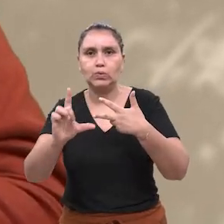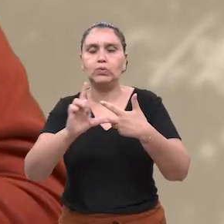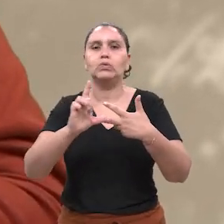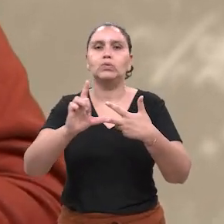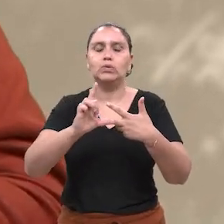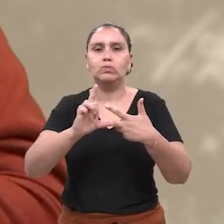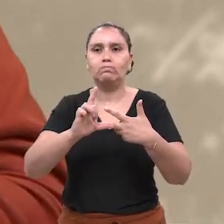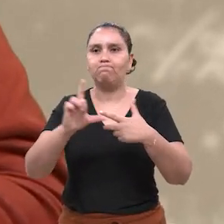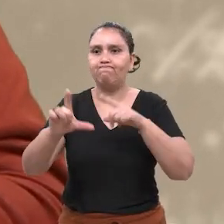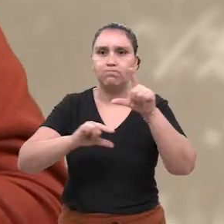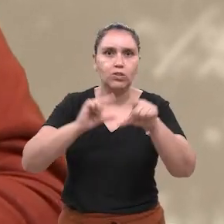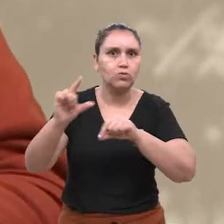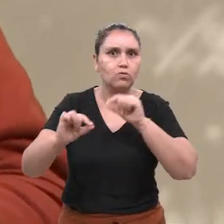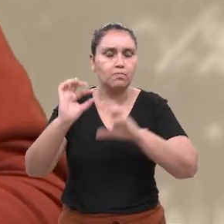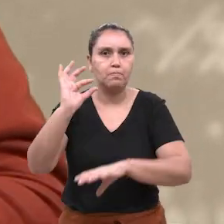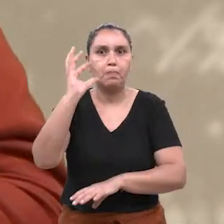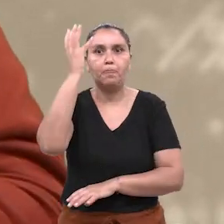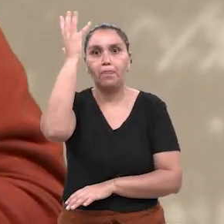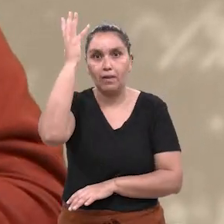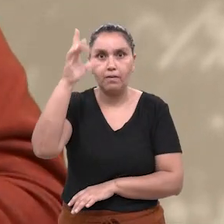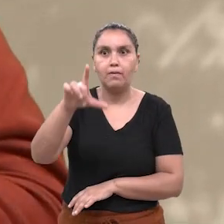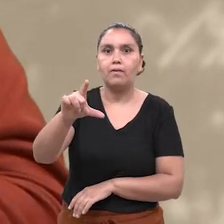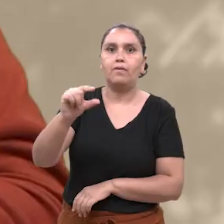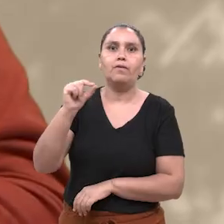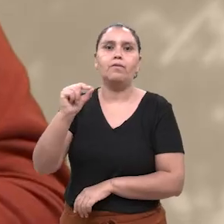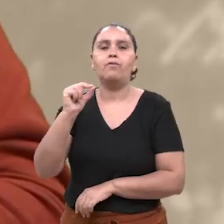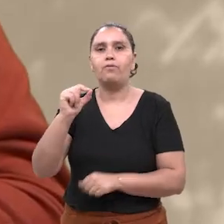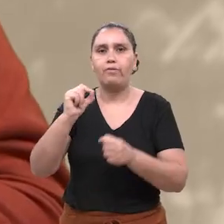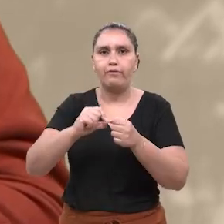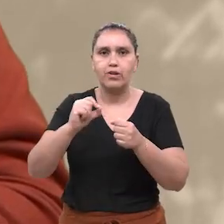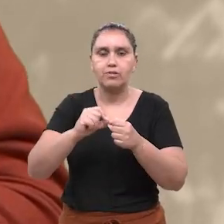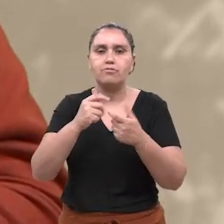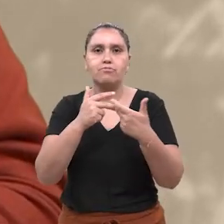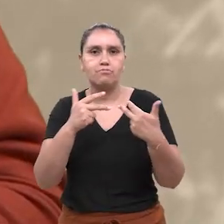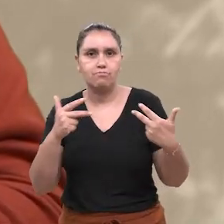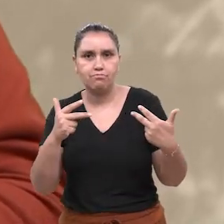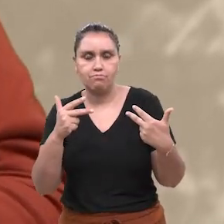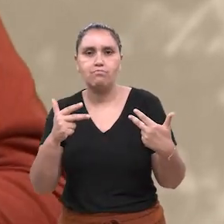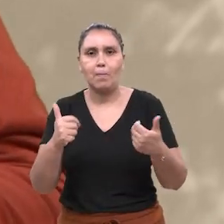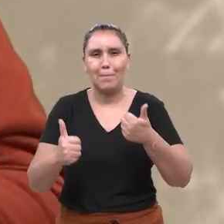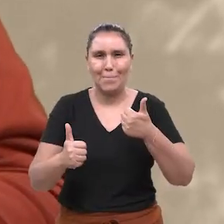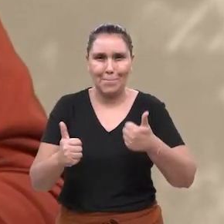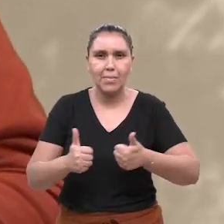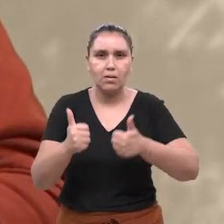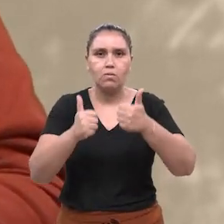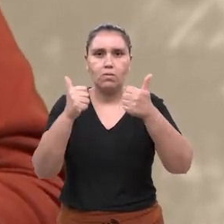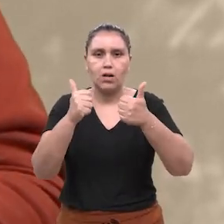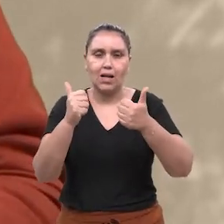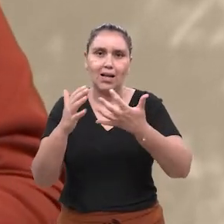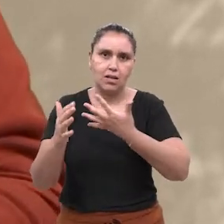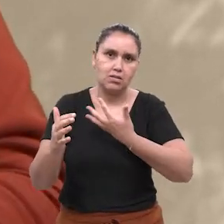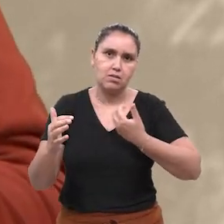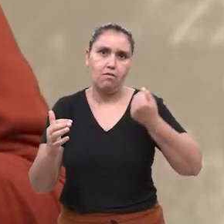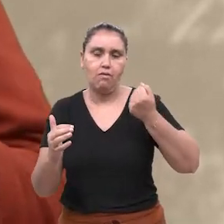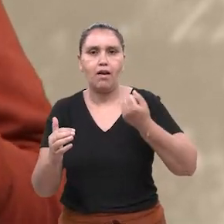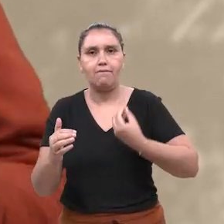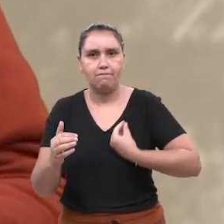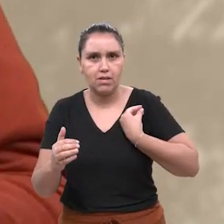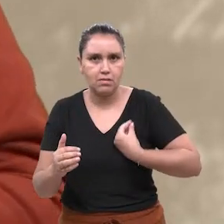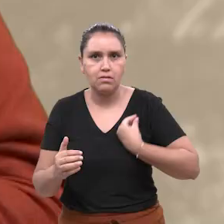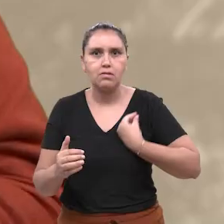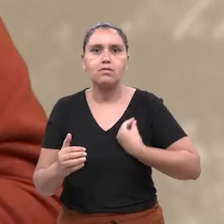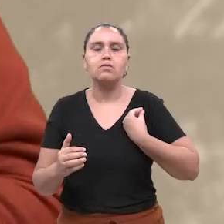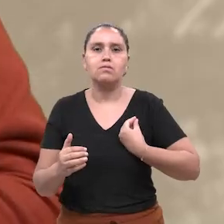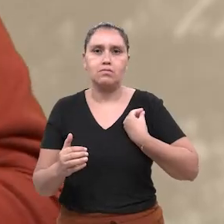quais decidem, né, têm o poder de decisão para salvar a